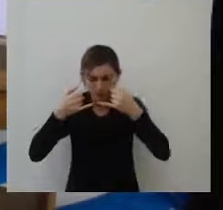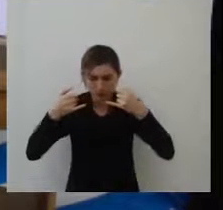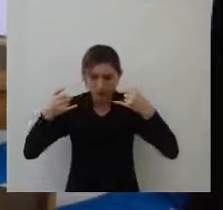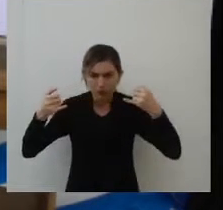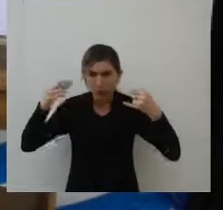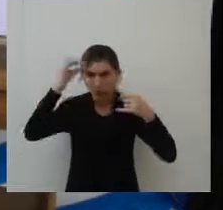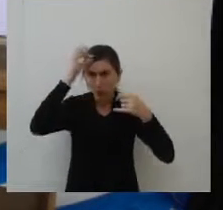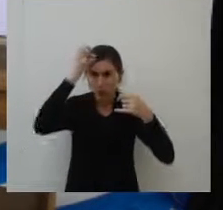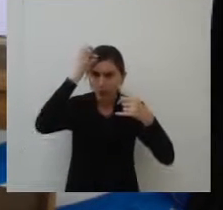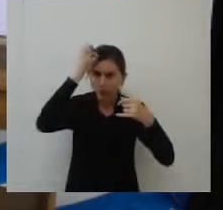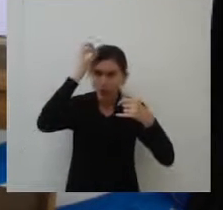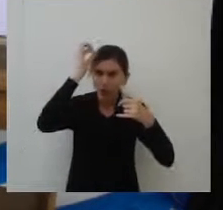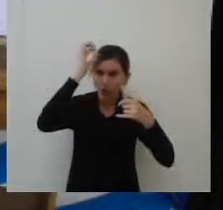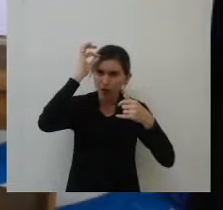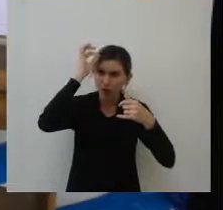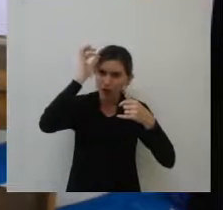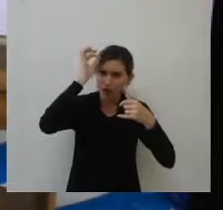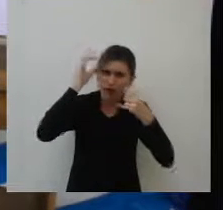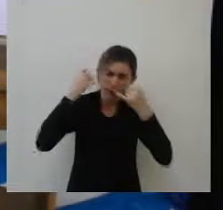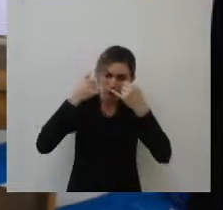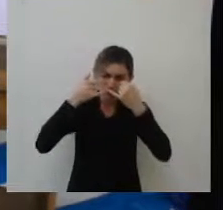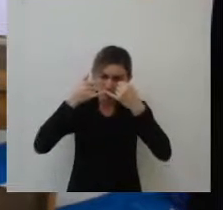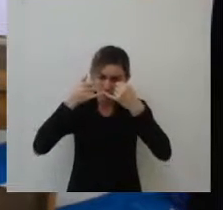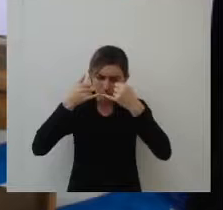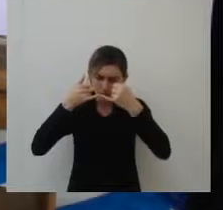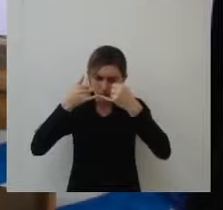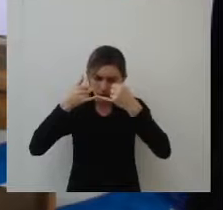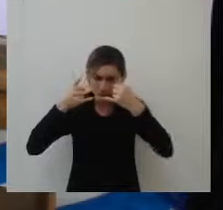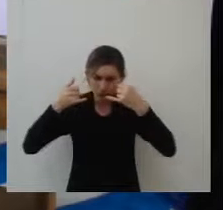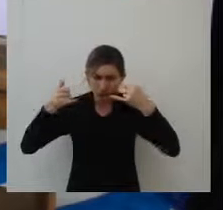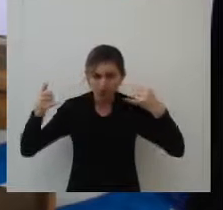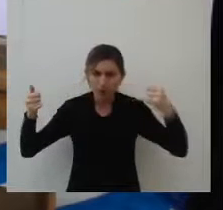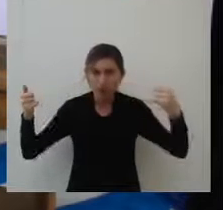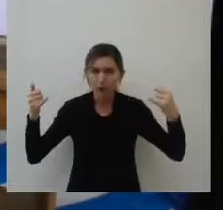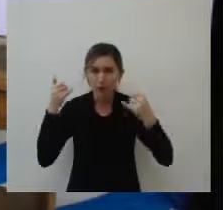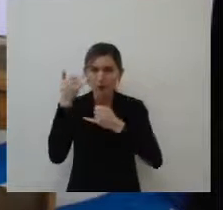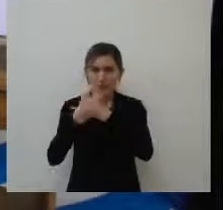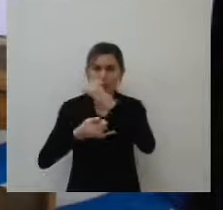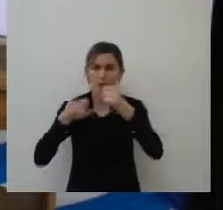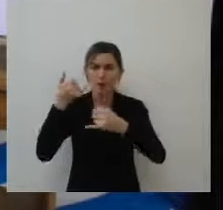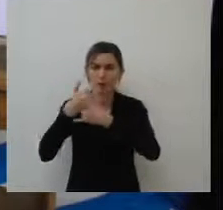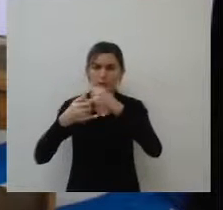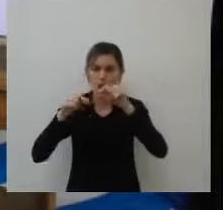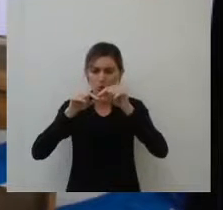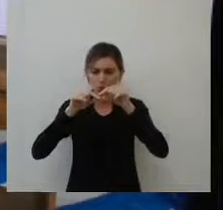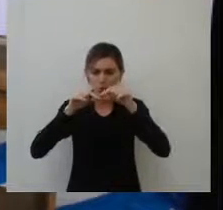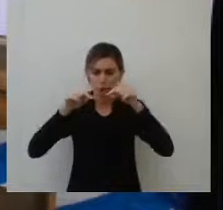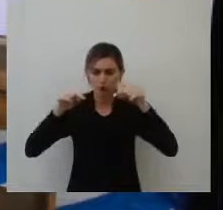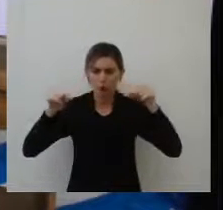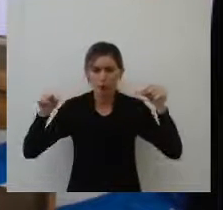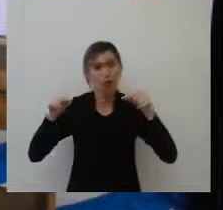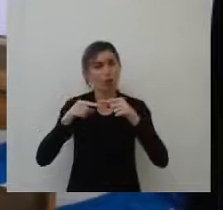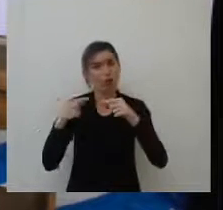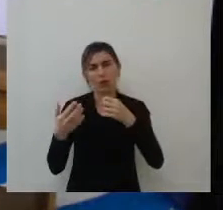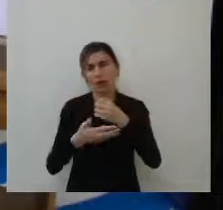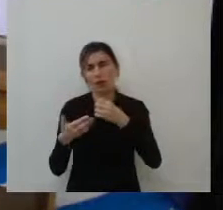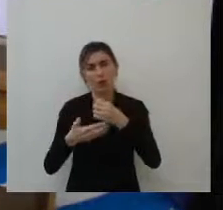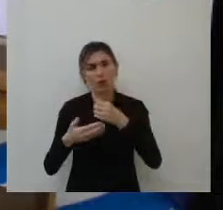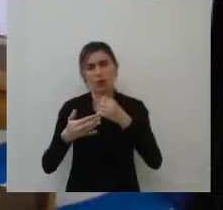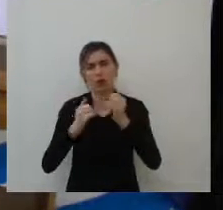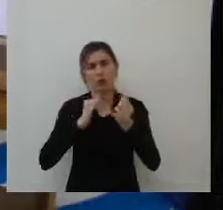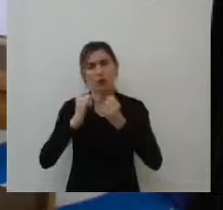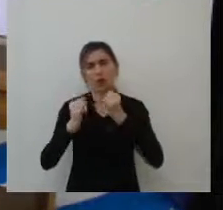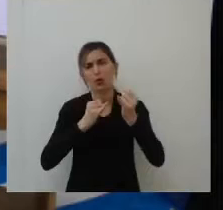grão de cabelo, tá? Da finura de um grão de cabelo. E as informações passam por essa fibra ótica. Então, a fibra ótica é basicamente o meio de transporte